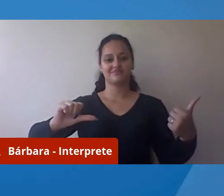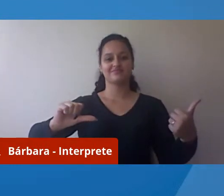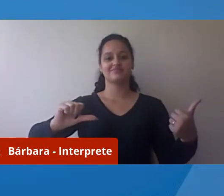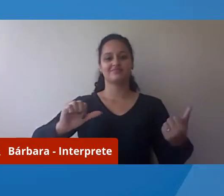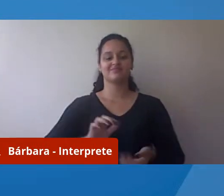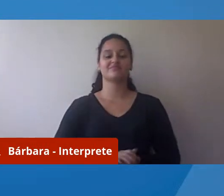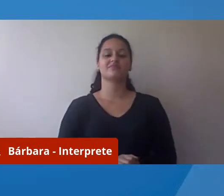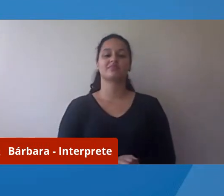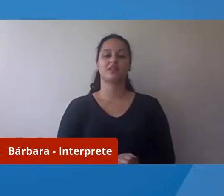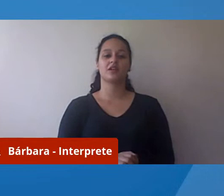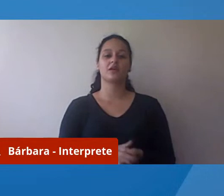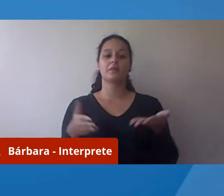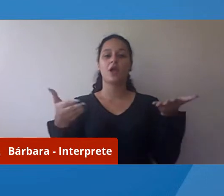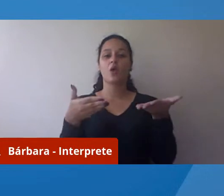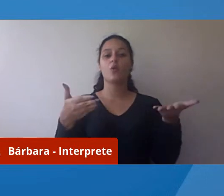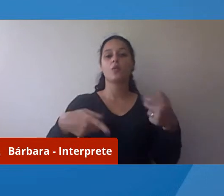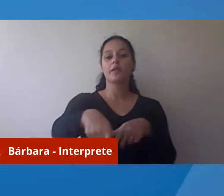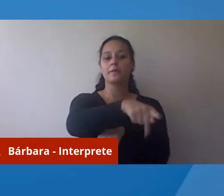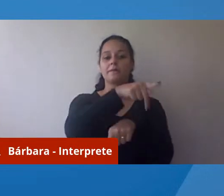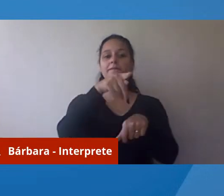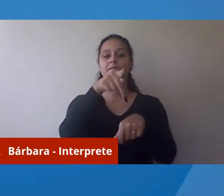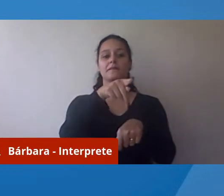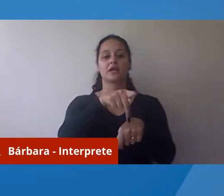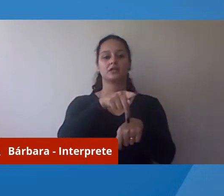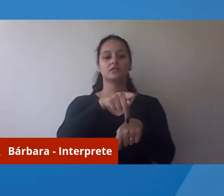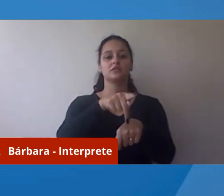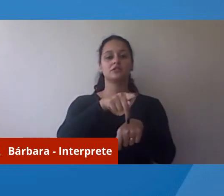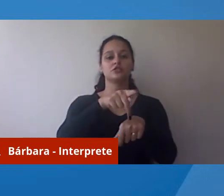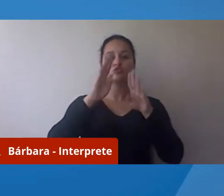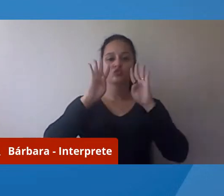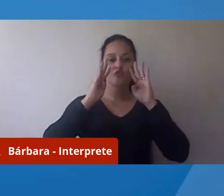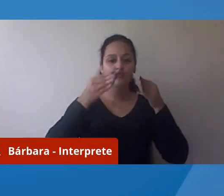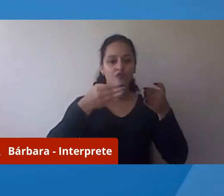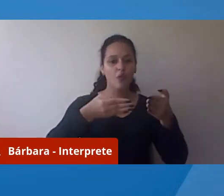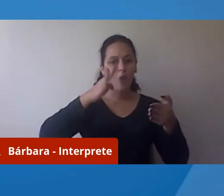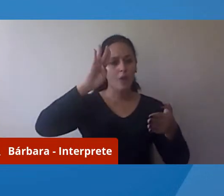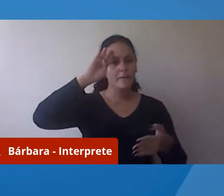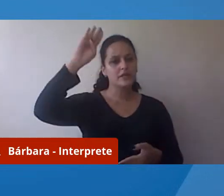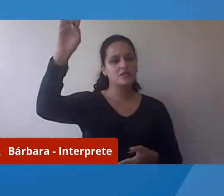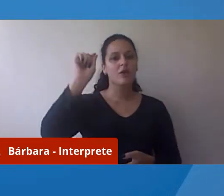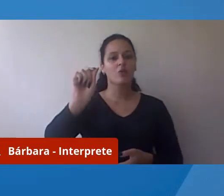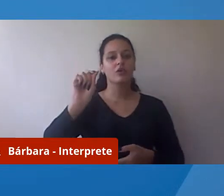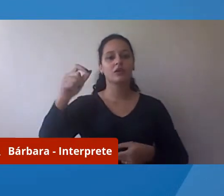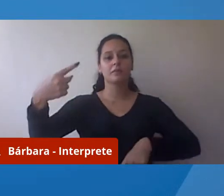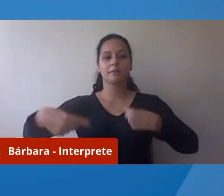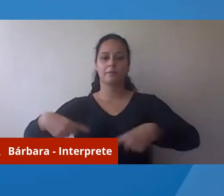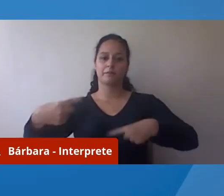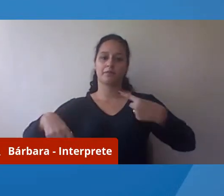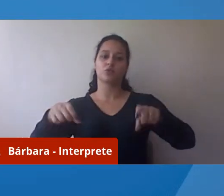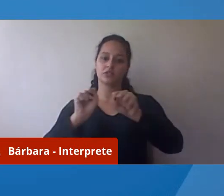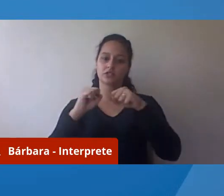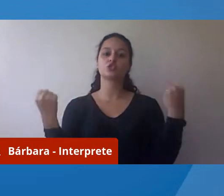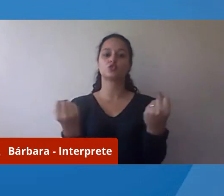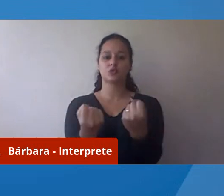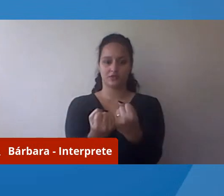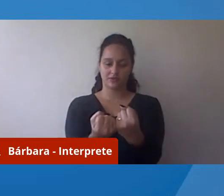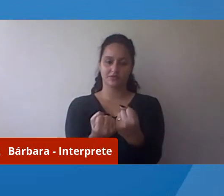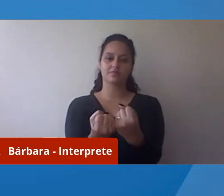para passar a ser um Estado que priorize não o ajuste fiscal, priorize políticas sociais. O Brasil